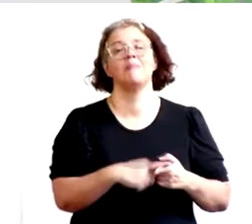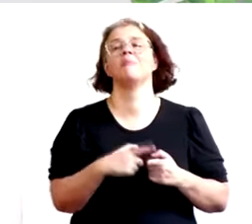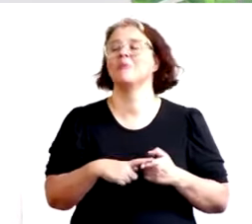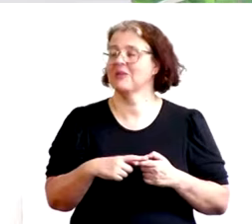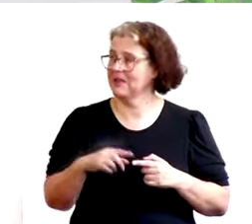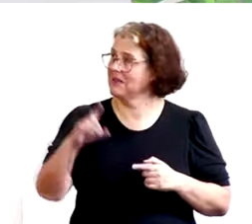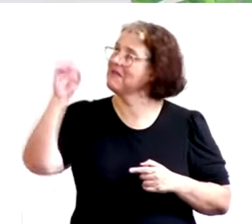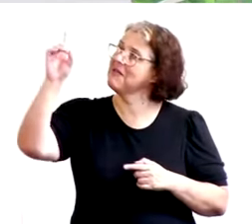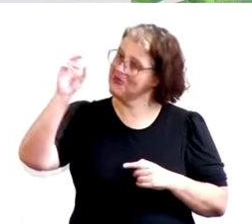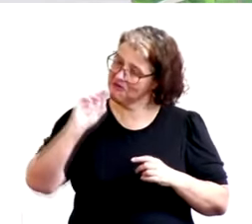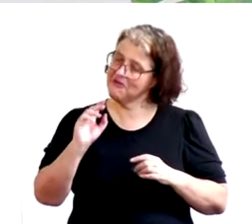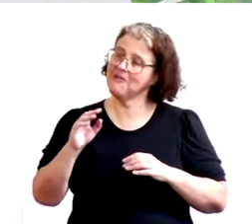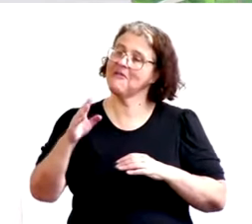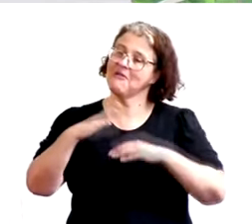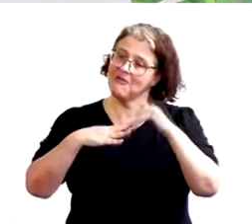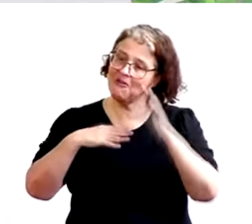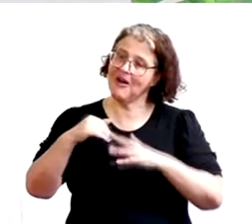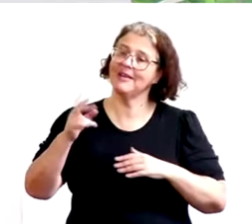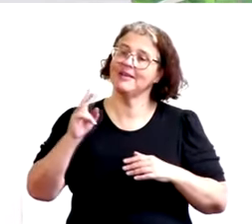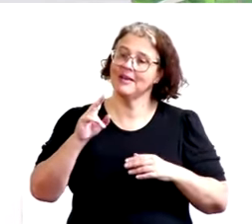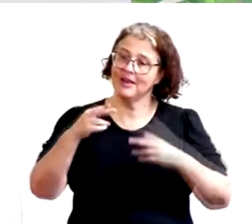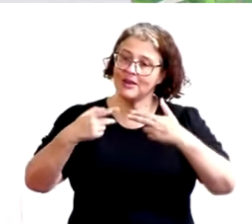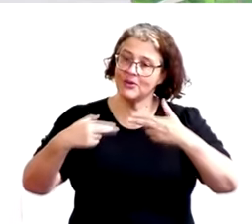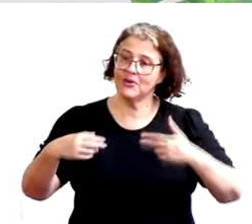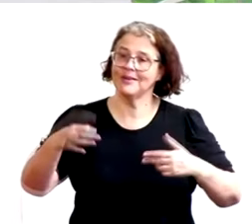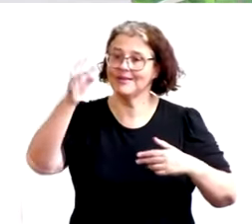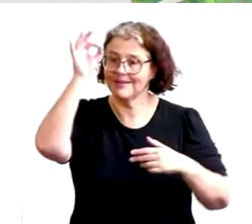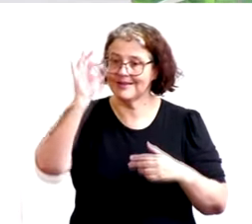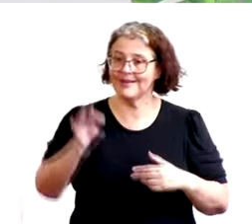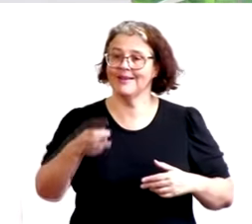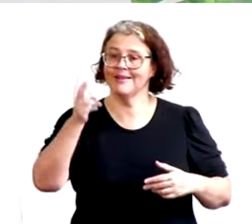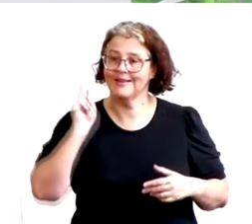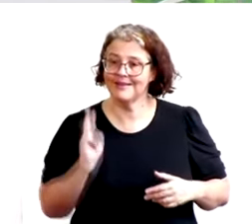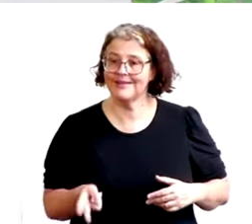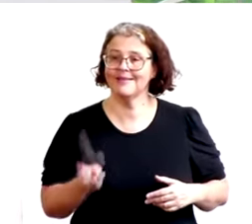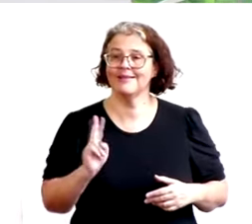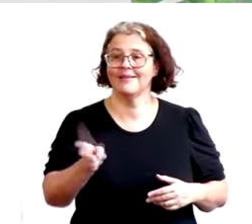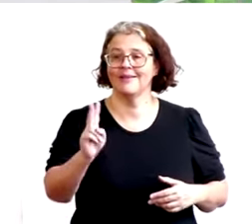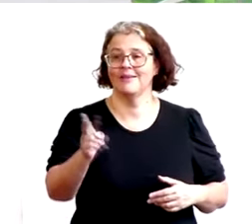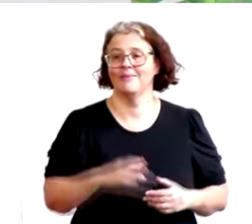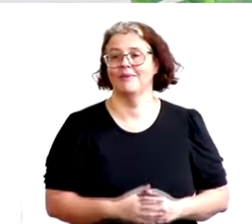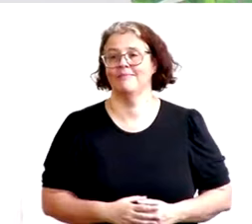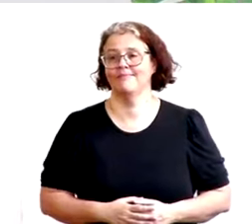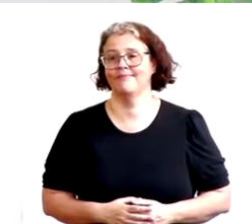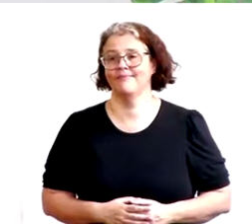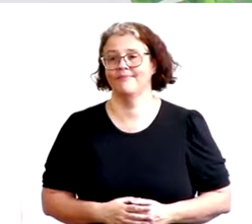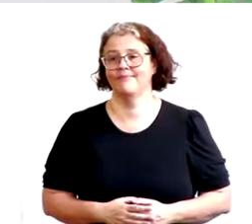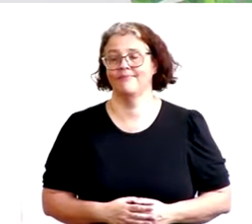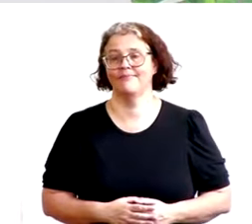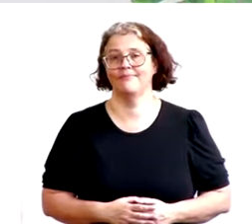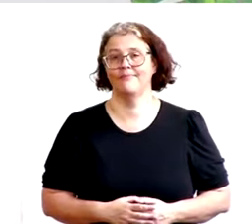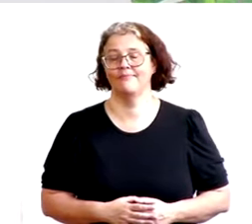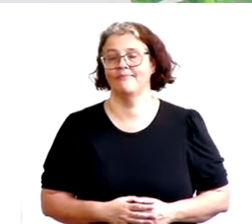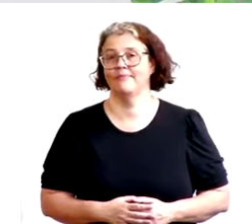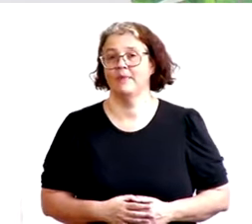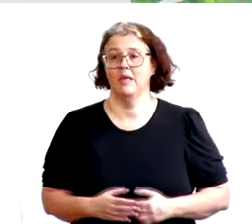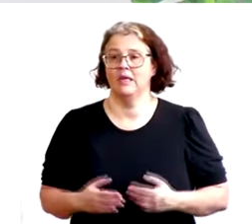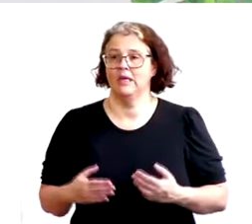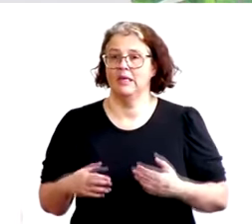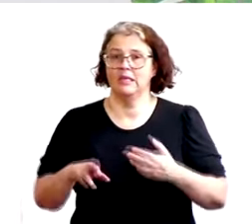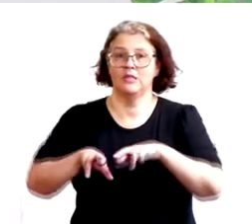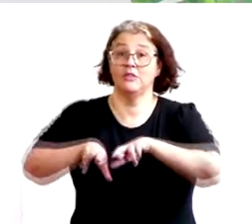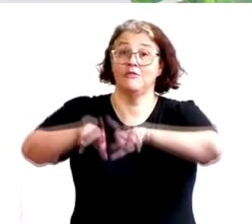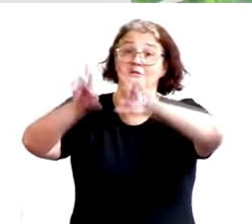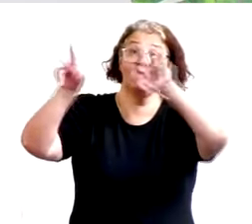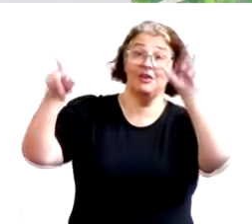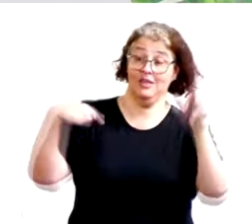certa a despeito de nós ele sempre vem ao nosso encontro em